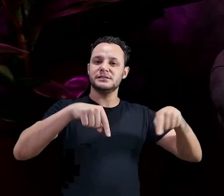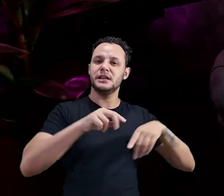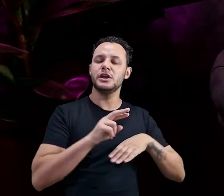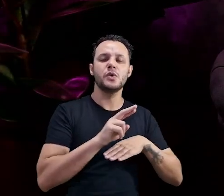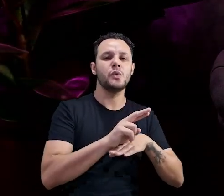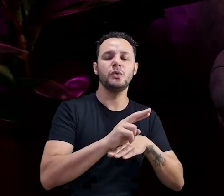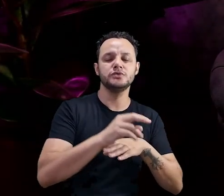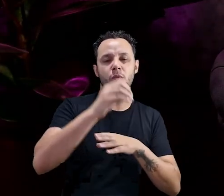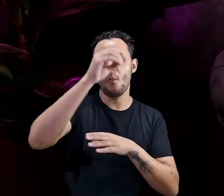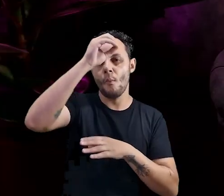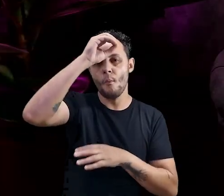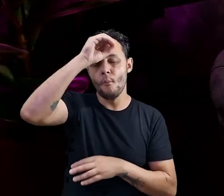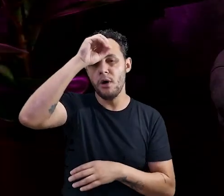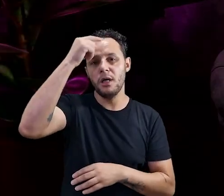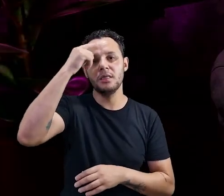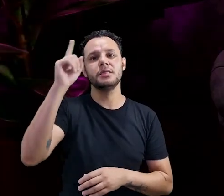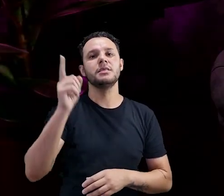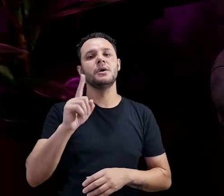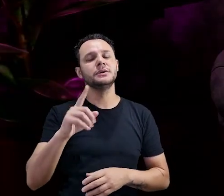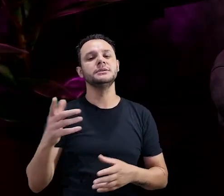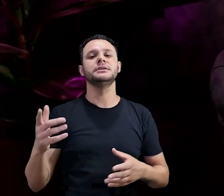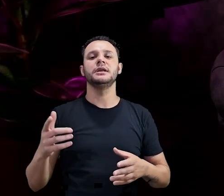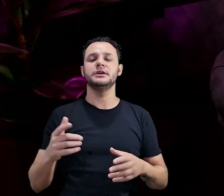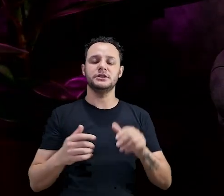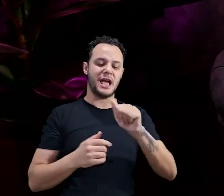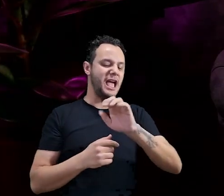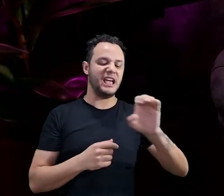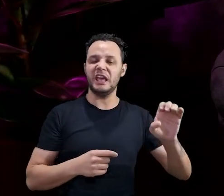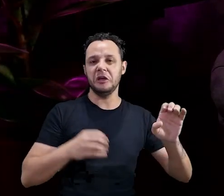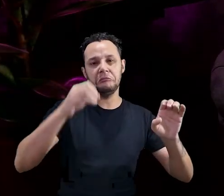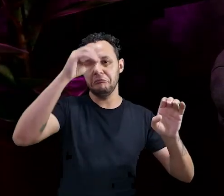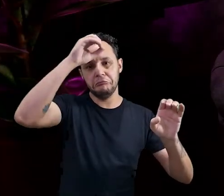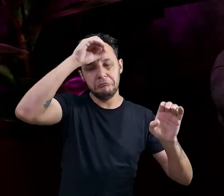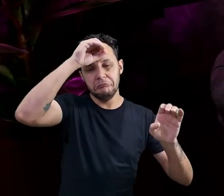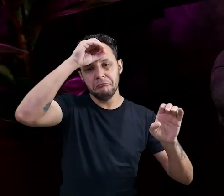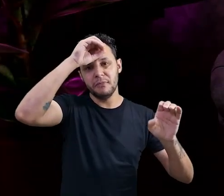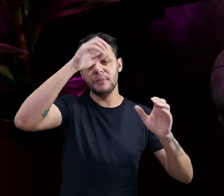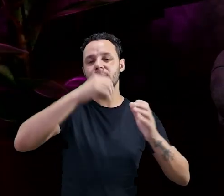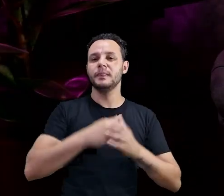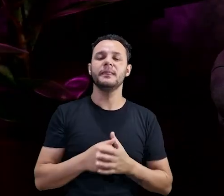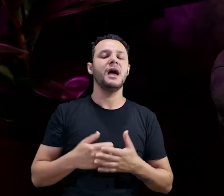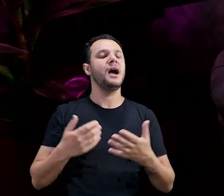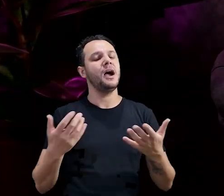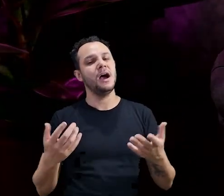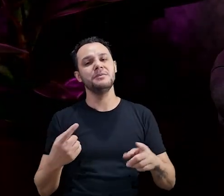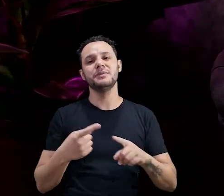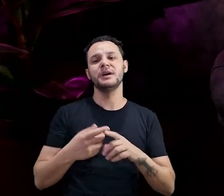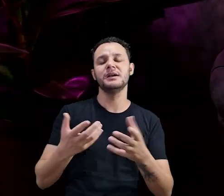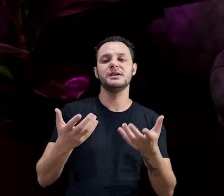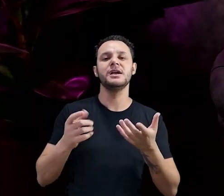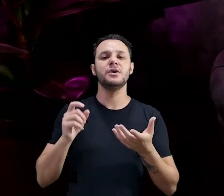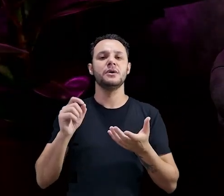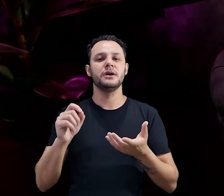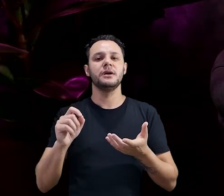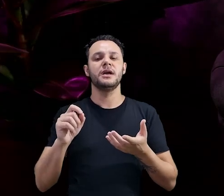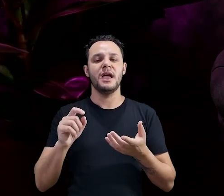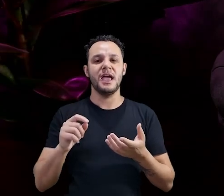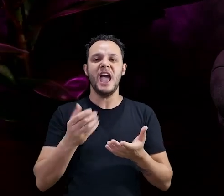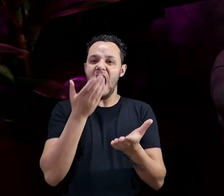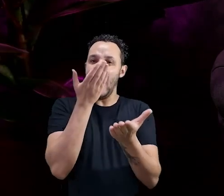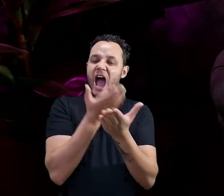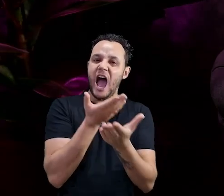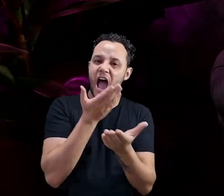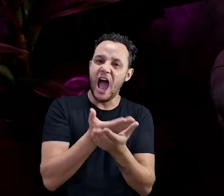papel da sala de recursos, o papel do AEE, e aí essa coisa de querer